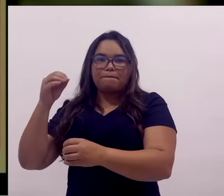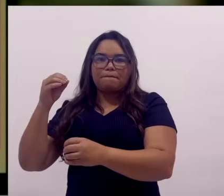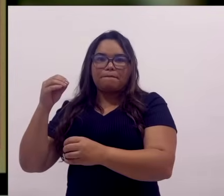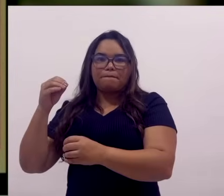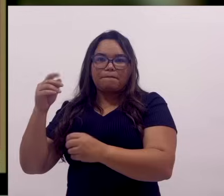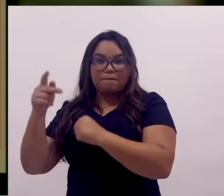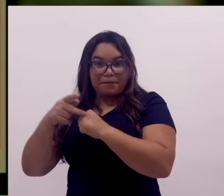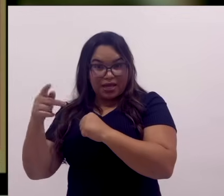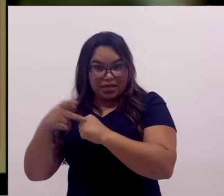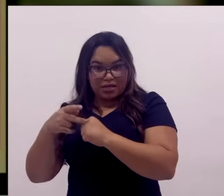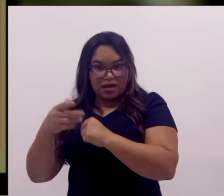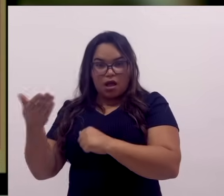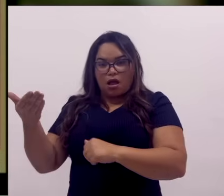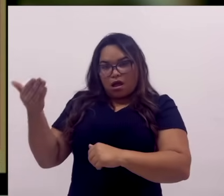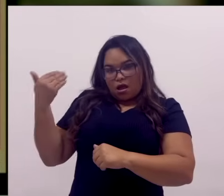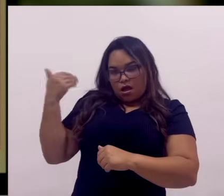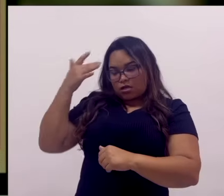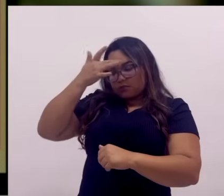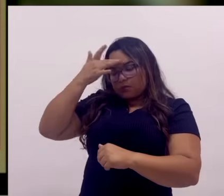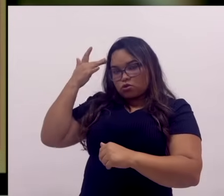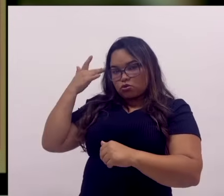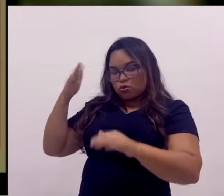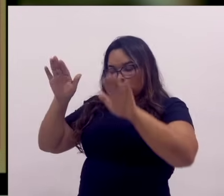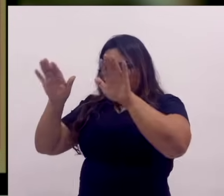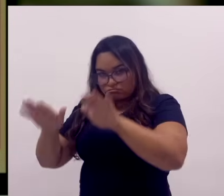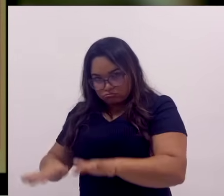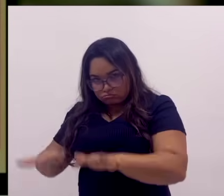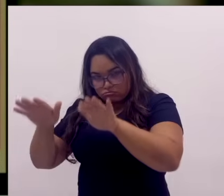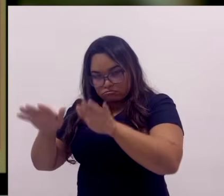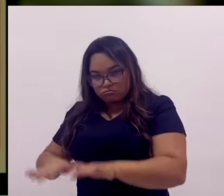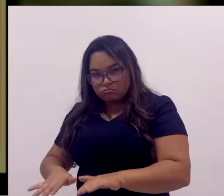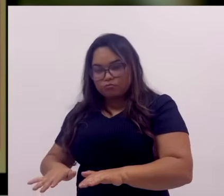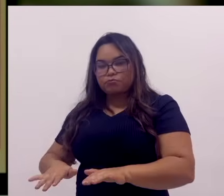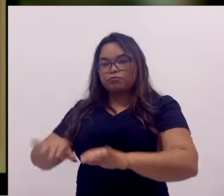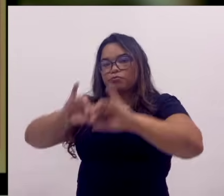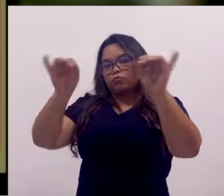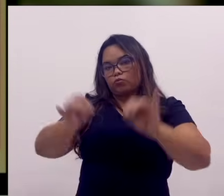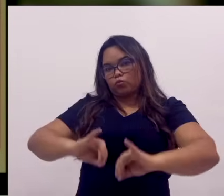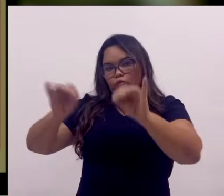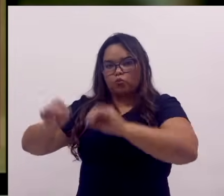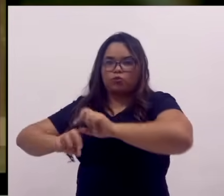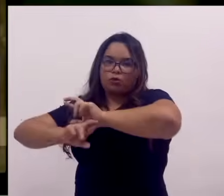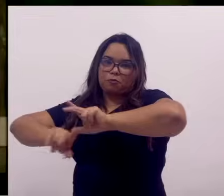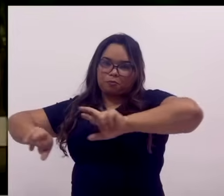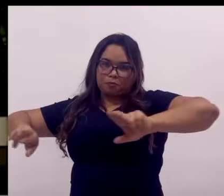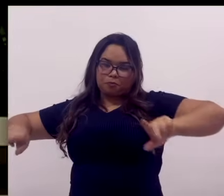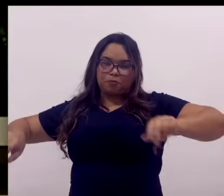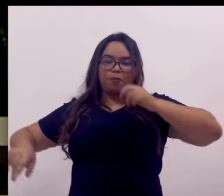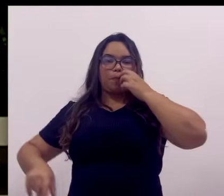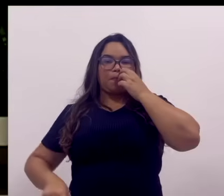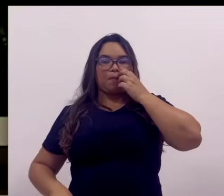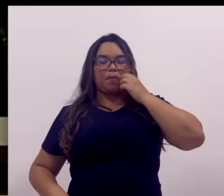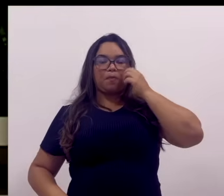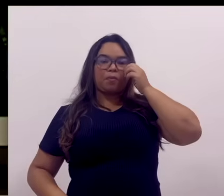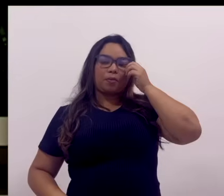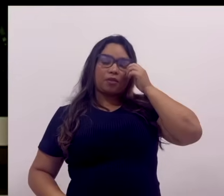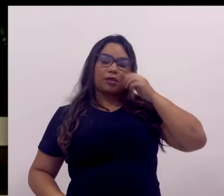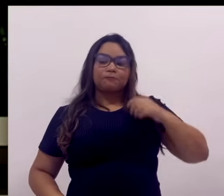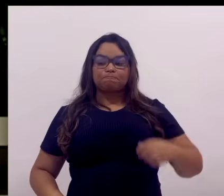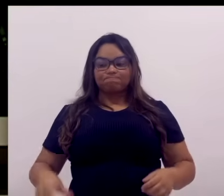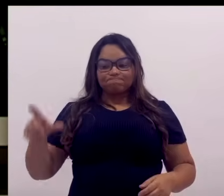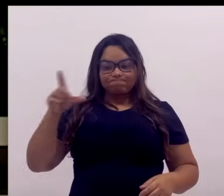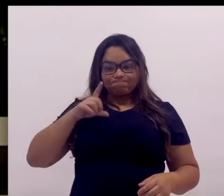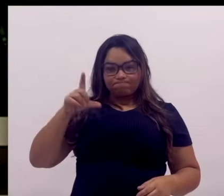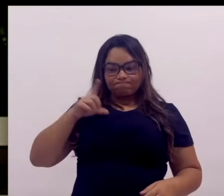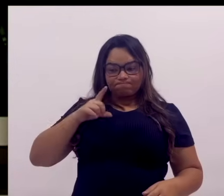deuses, dedicado a todos os deuses do panteão. Uma batalha tremenda está representada nele,